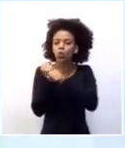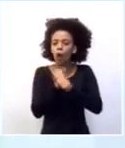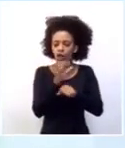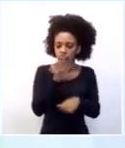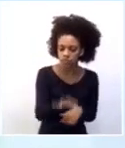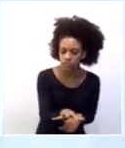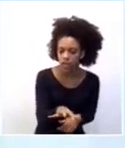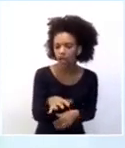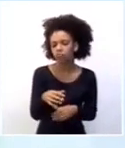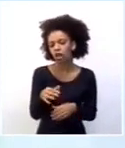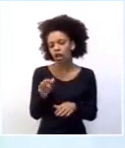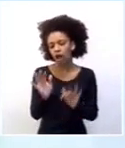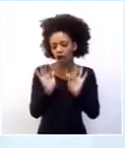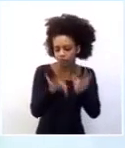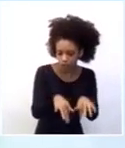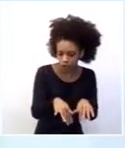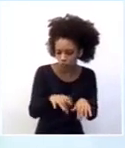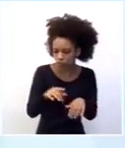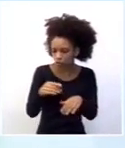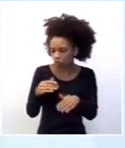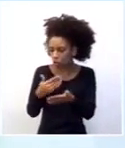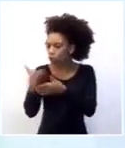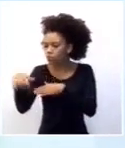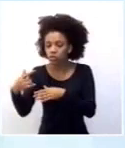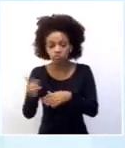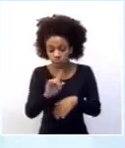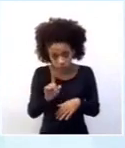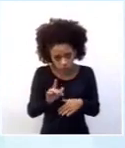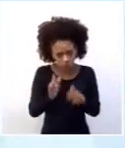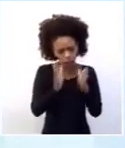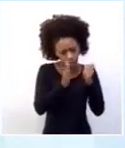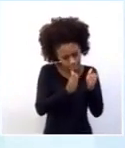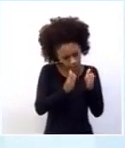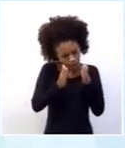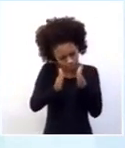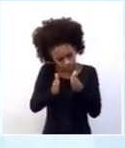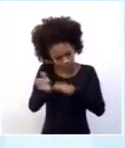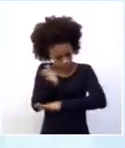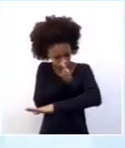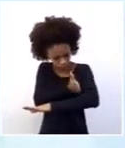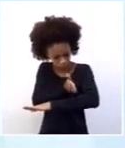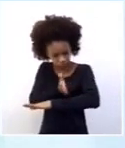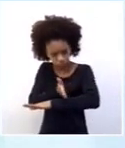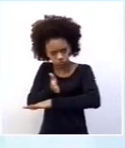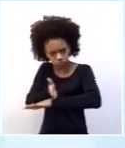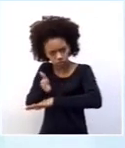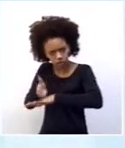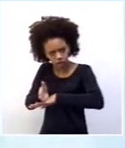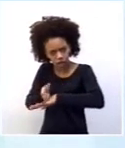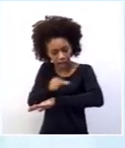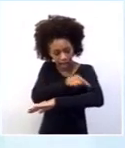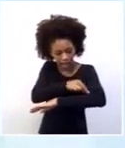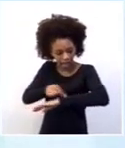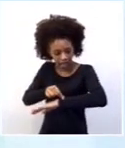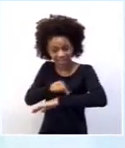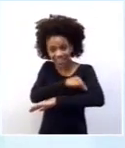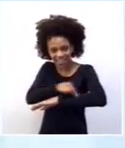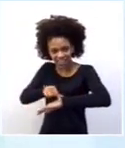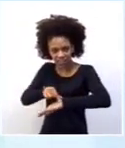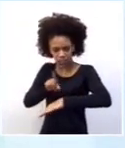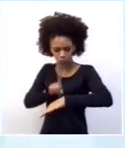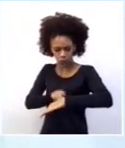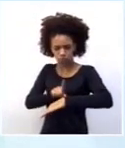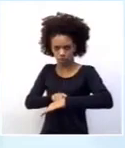isso, começou o outro. Não. É uma coisa de cada vez. As mudanças, às vezes, elas são muito lentas, né? As coisas se perpetuam